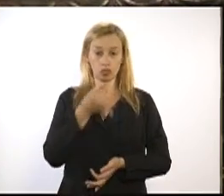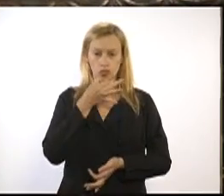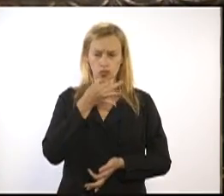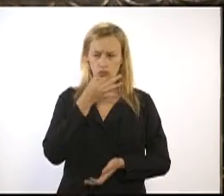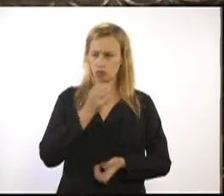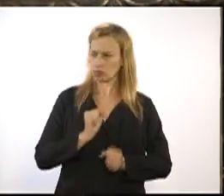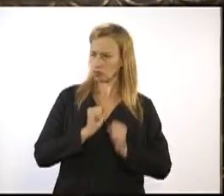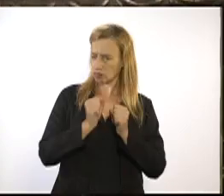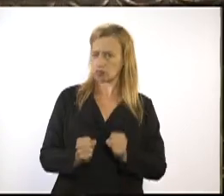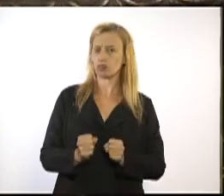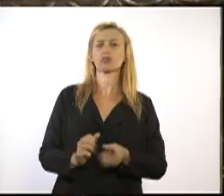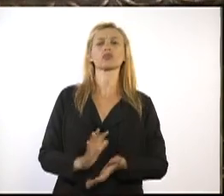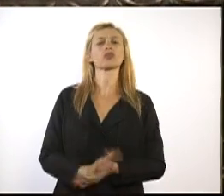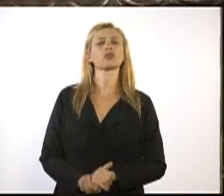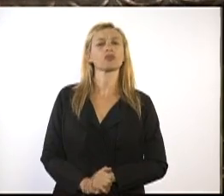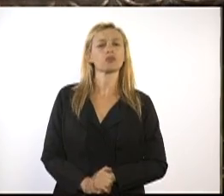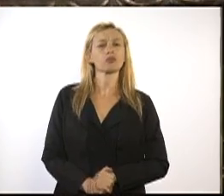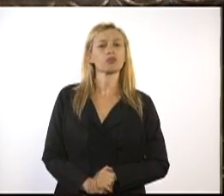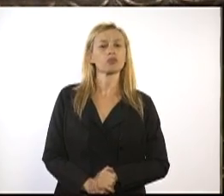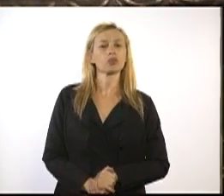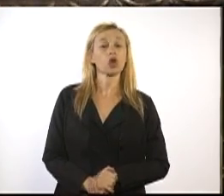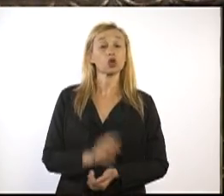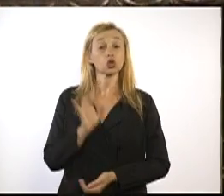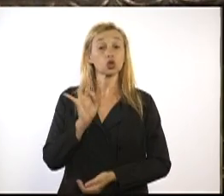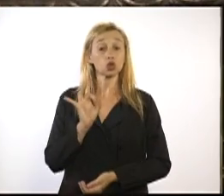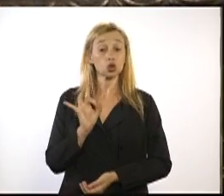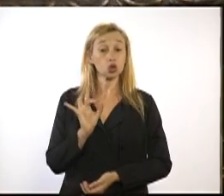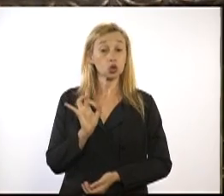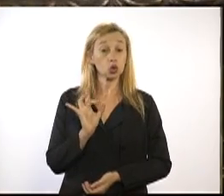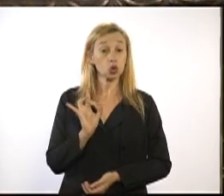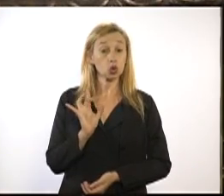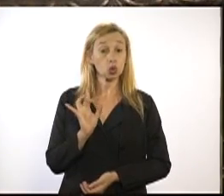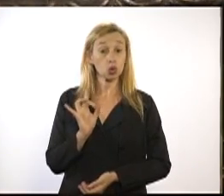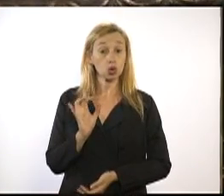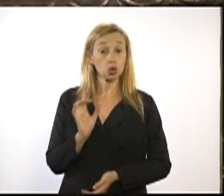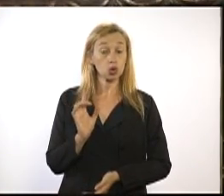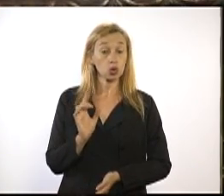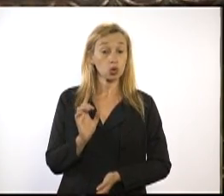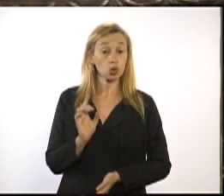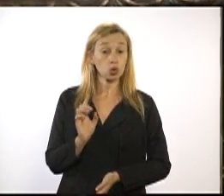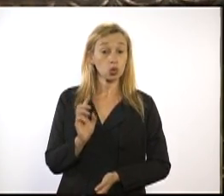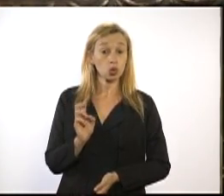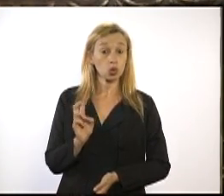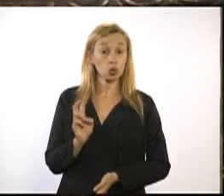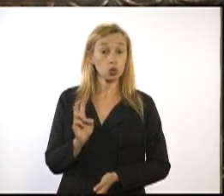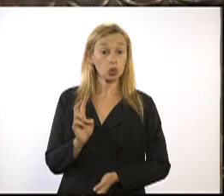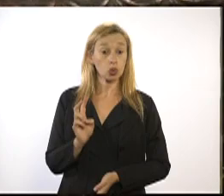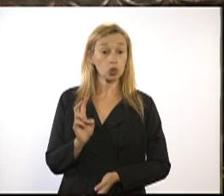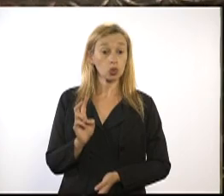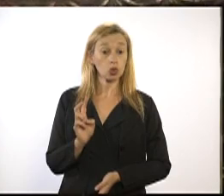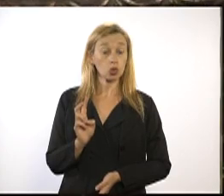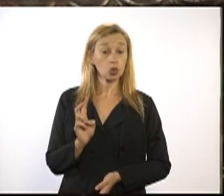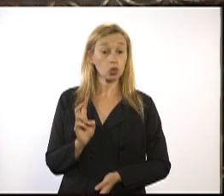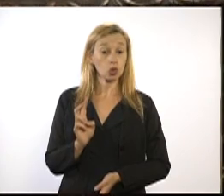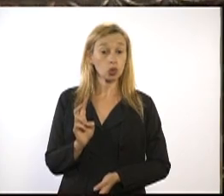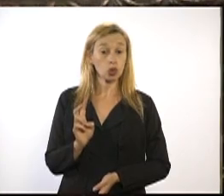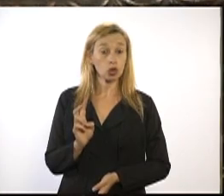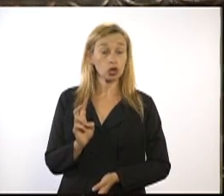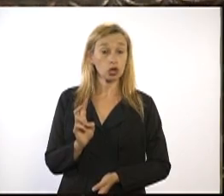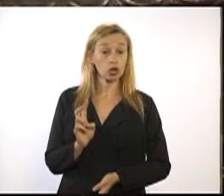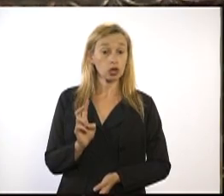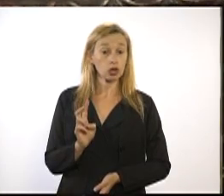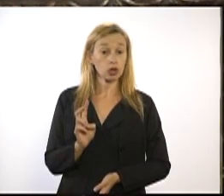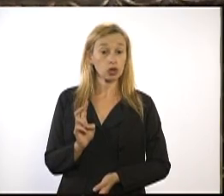poder, só olham os seus próprios umbigos e os